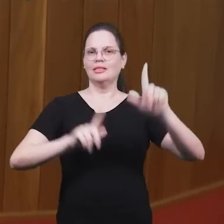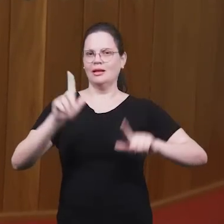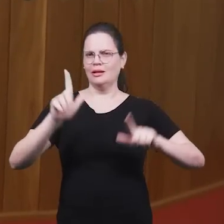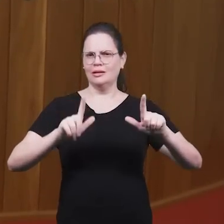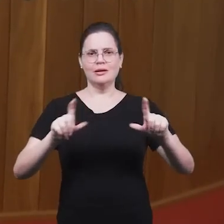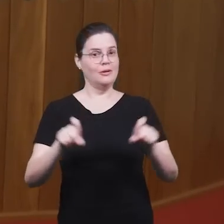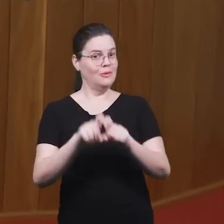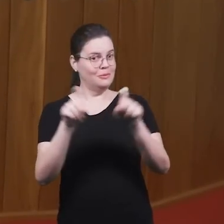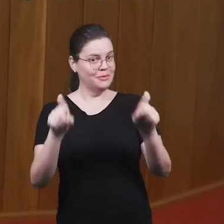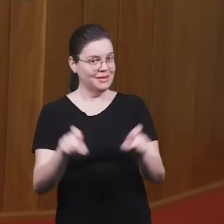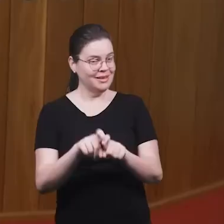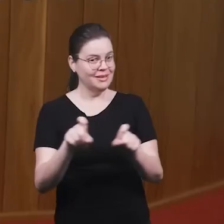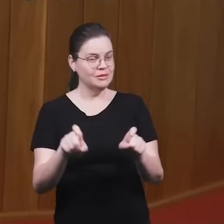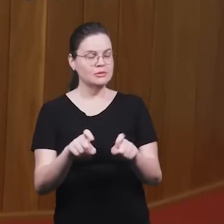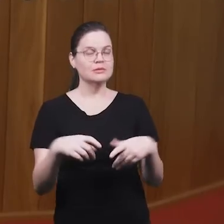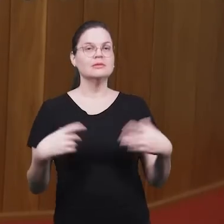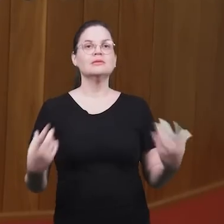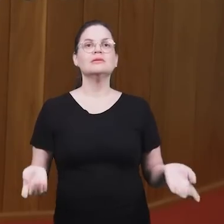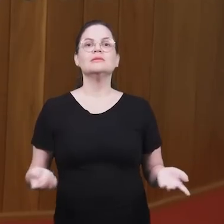Televisão, computador,